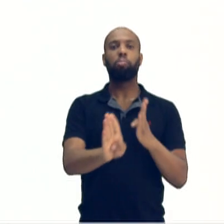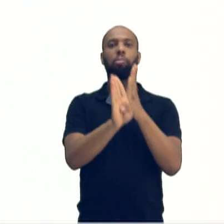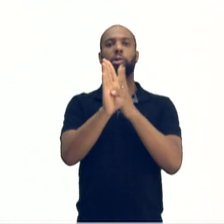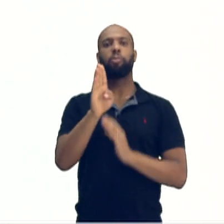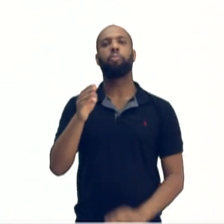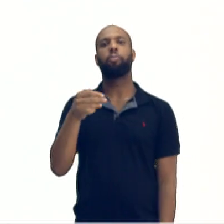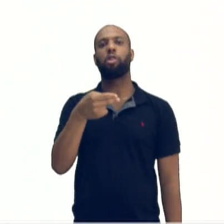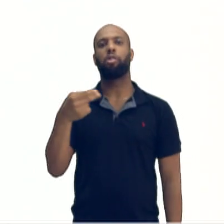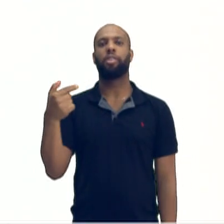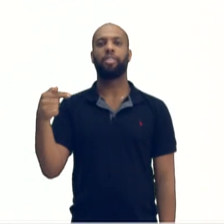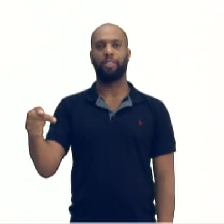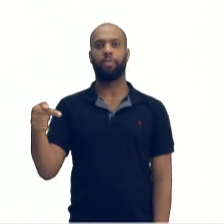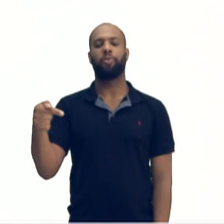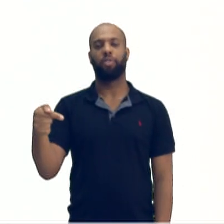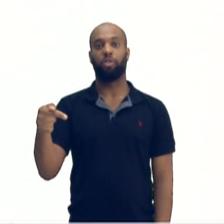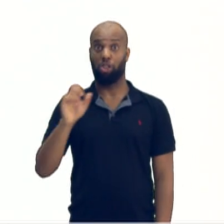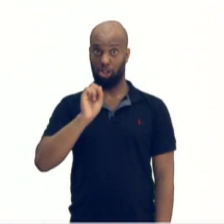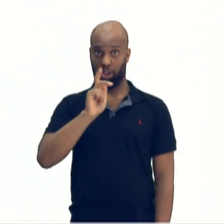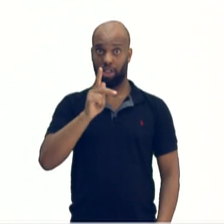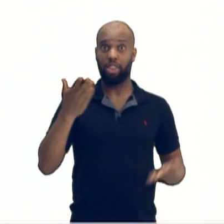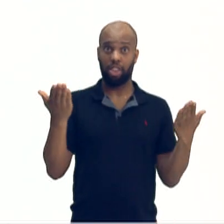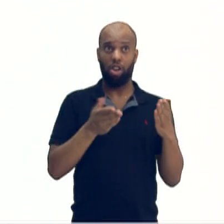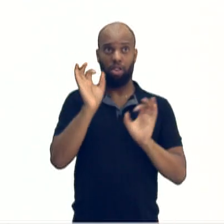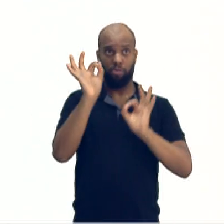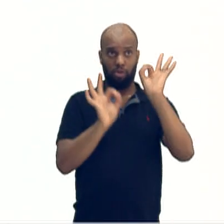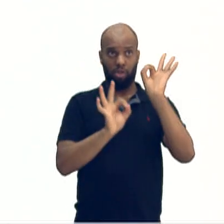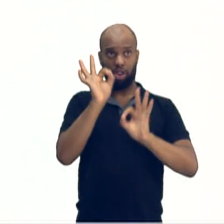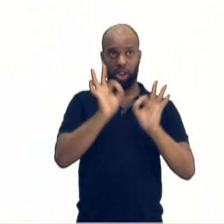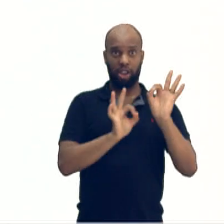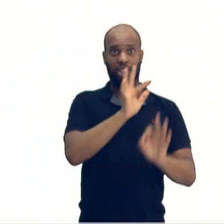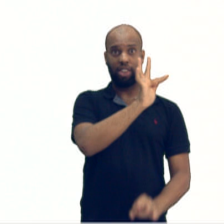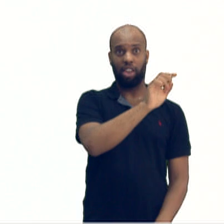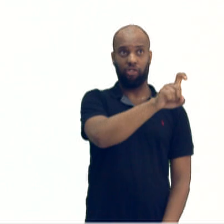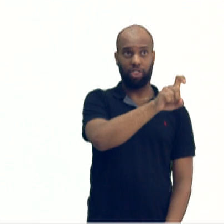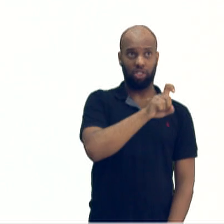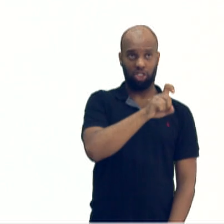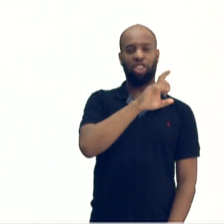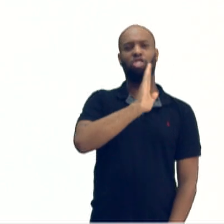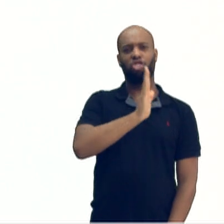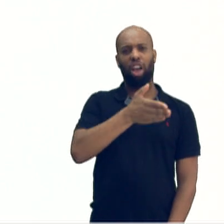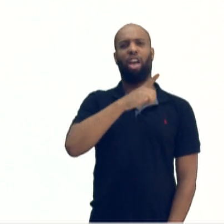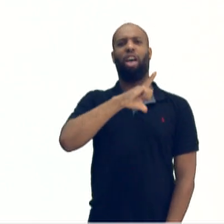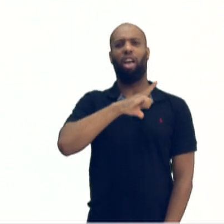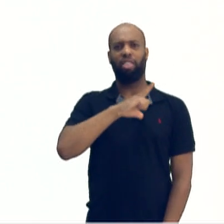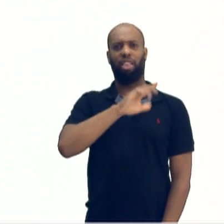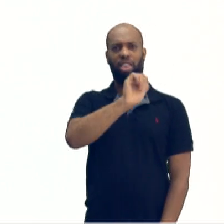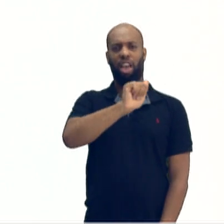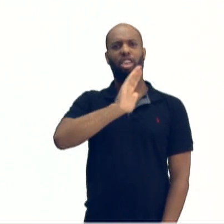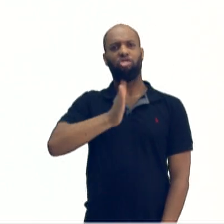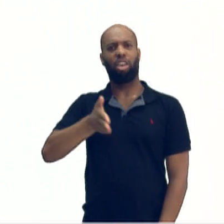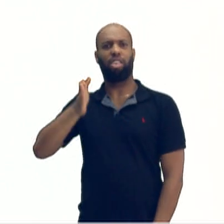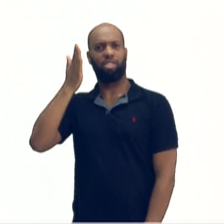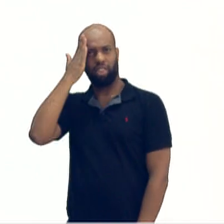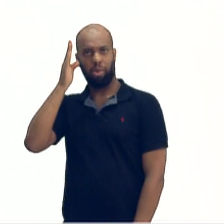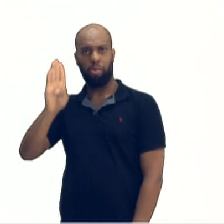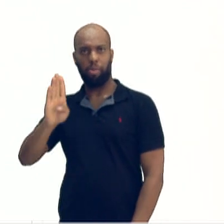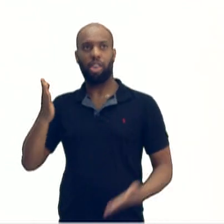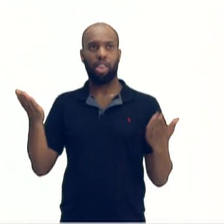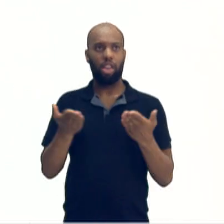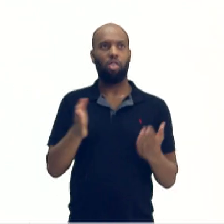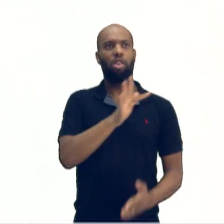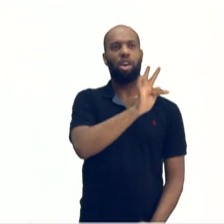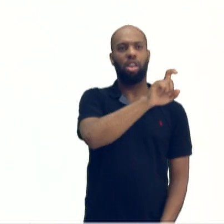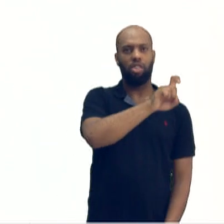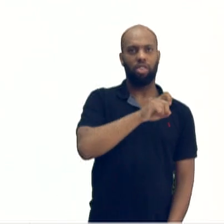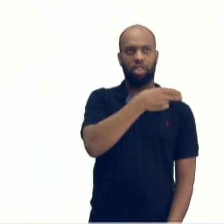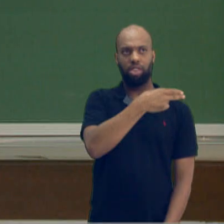7, perfeito? E daí, para a gente montar a nossa função, já tem o valor do a, já descobri o valor do b, substituindo, a gente